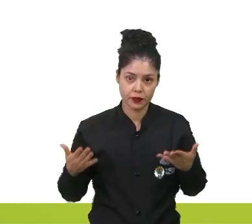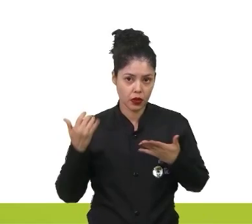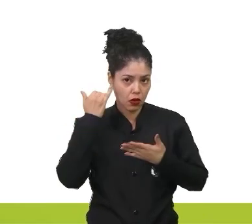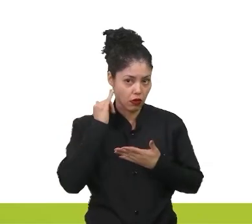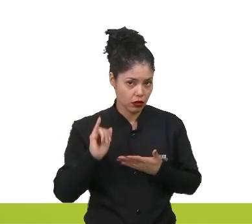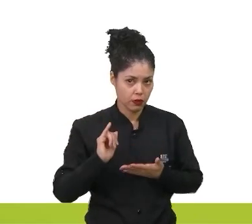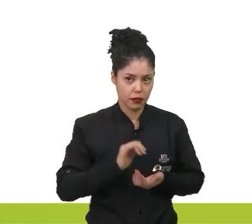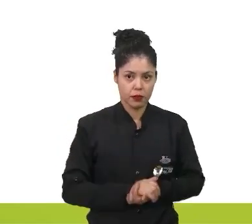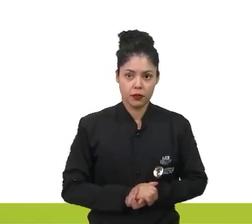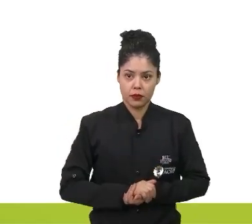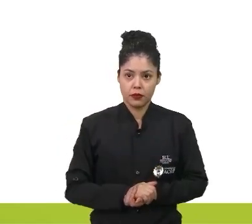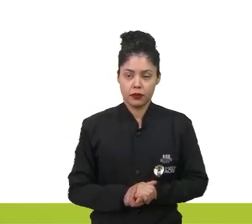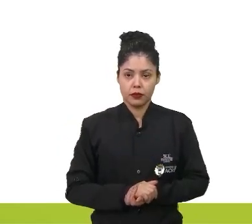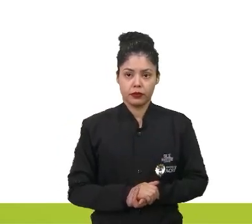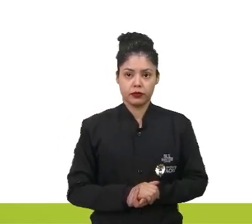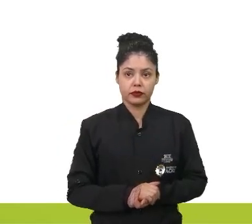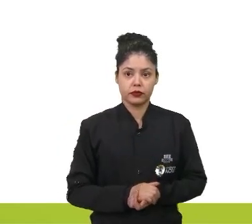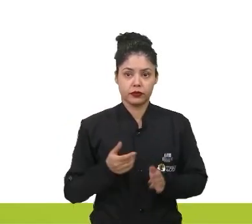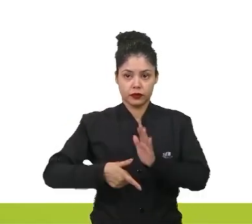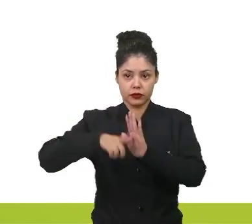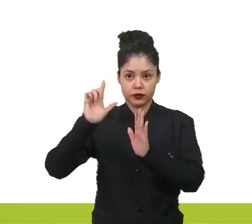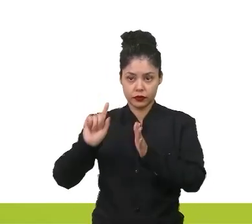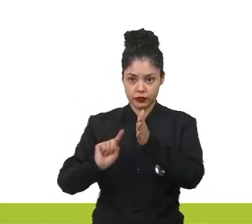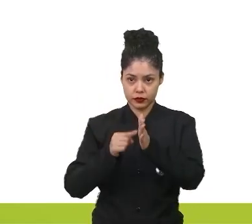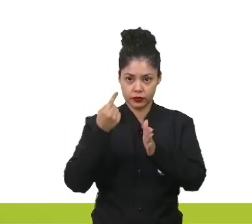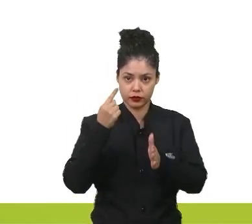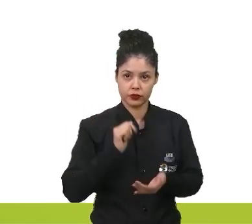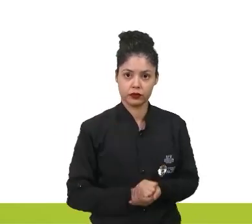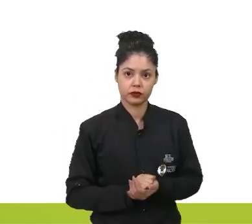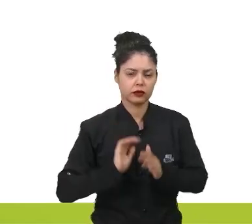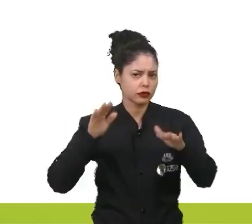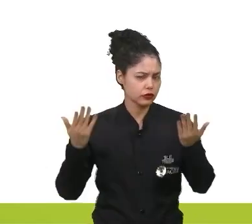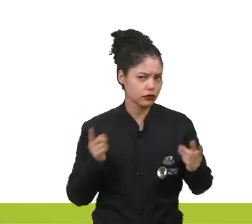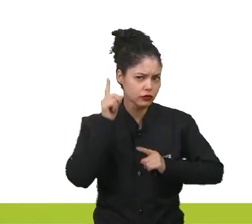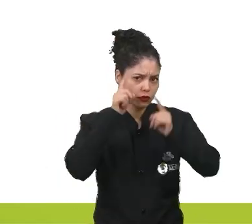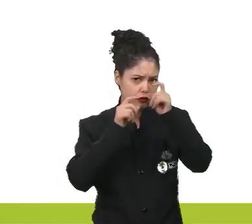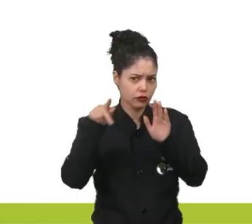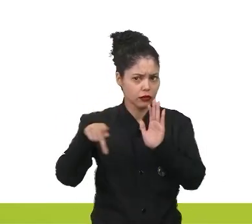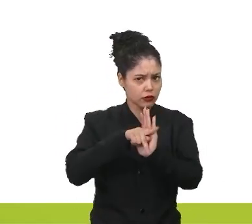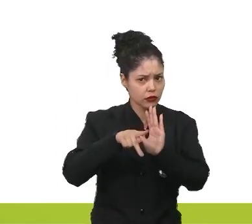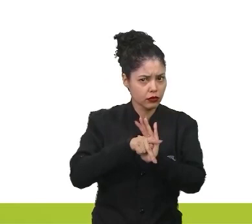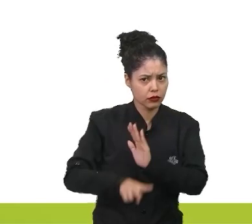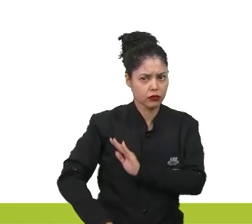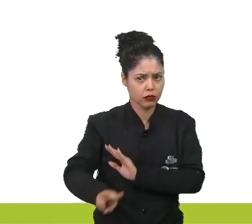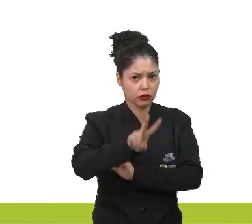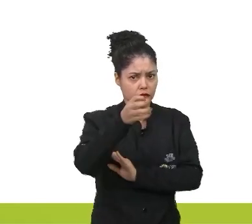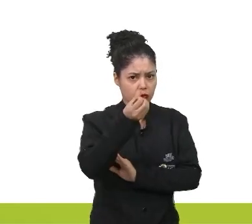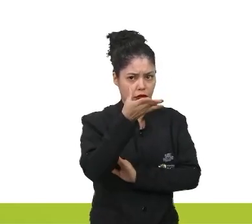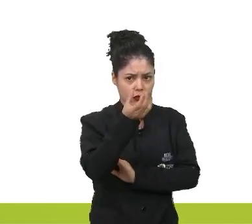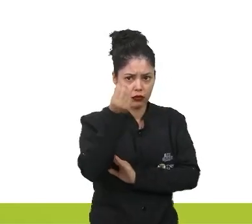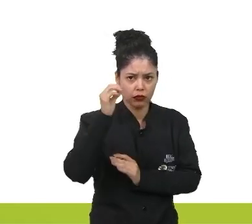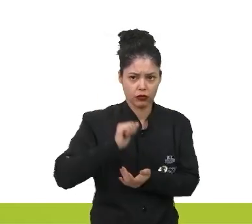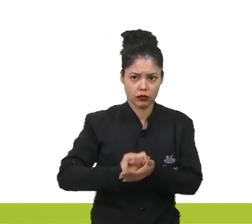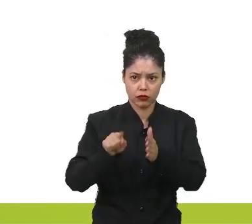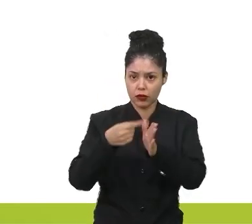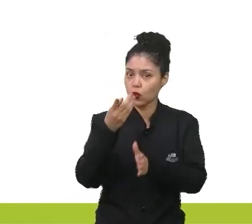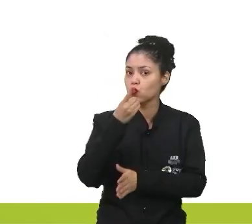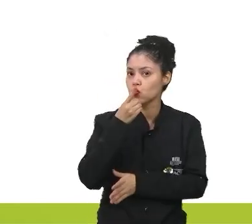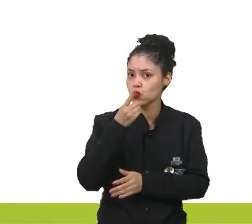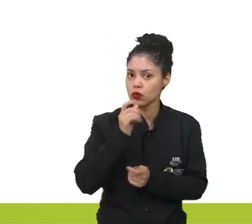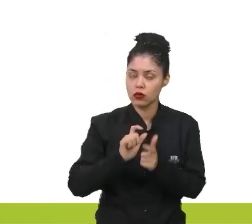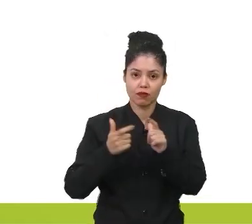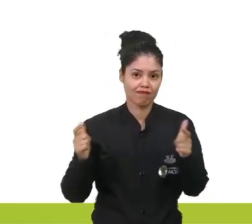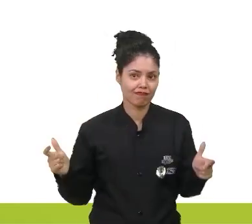de grandeza aí. O dia anterior à primeira infecção, e que tal expressão é validada para os 60 primeiros dias